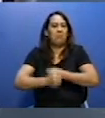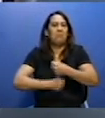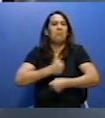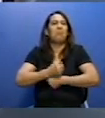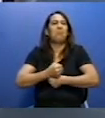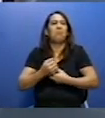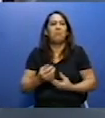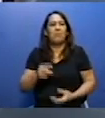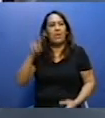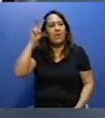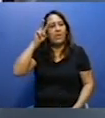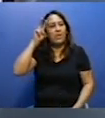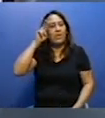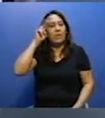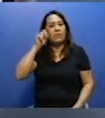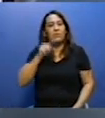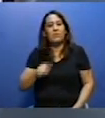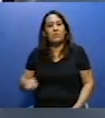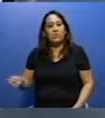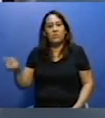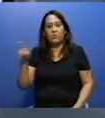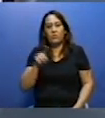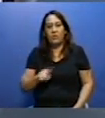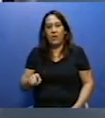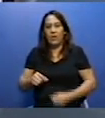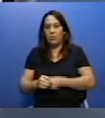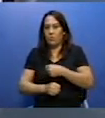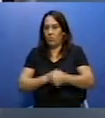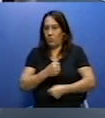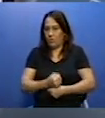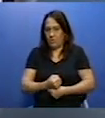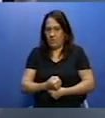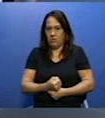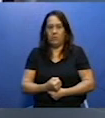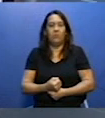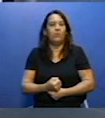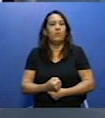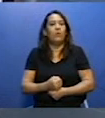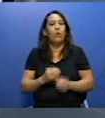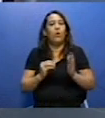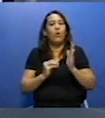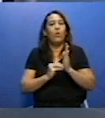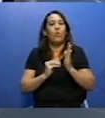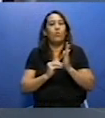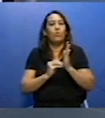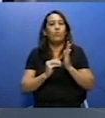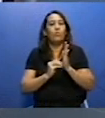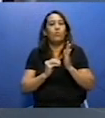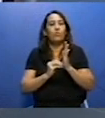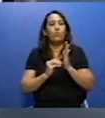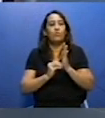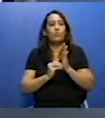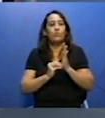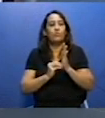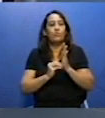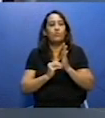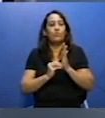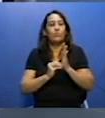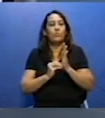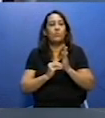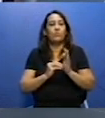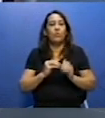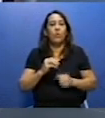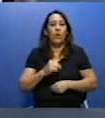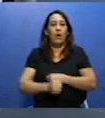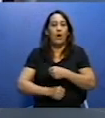aí. Lembra que vocês circularam com um lápis colorido? Então pega lá o último com a última foto. A primeira